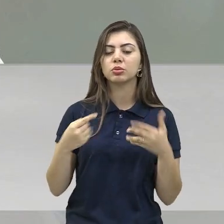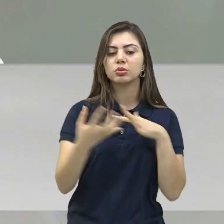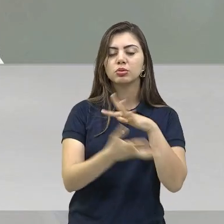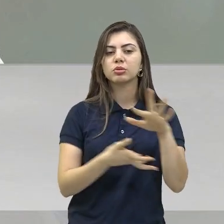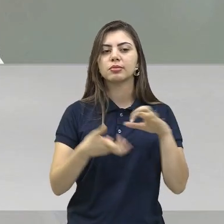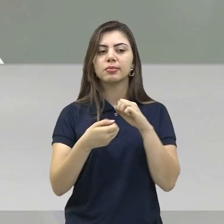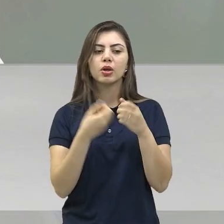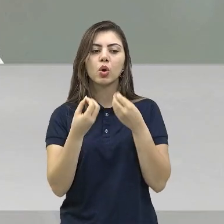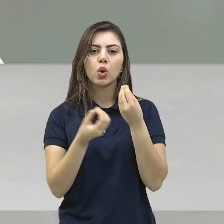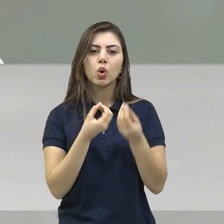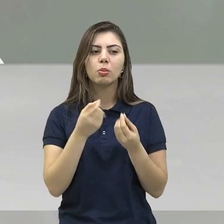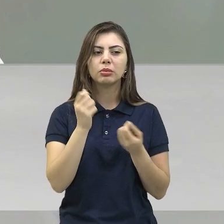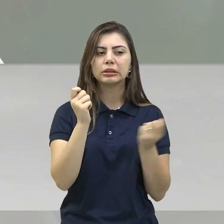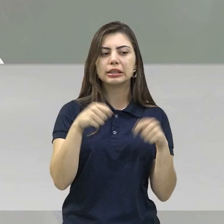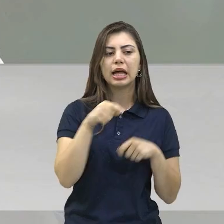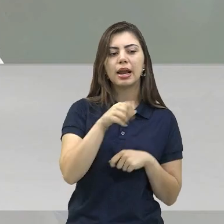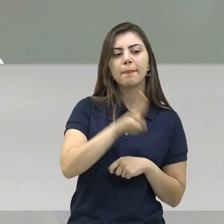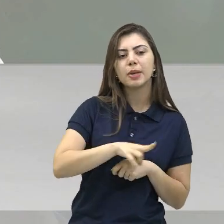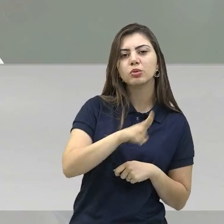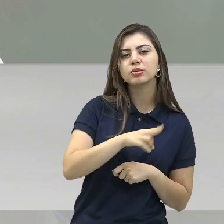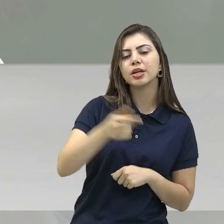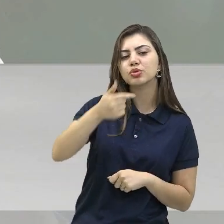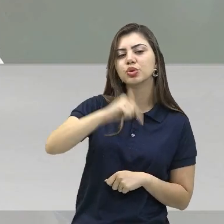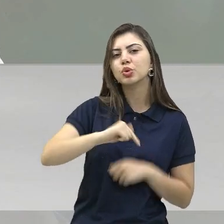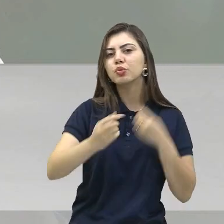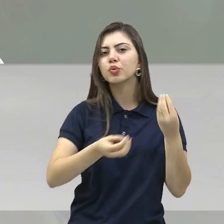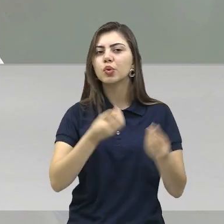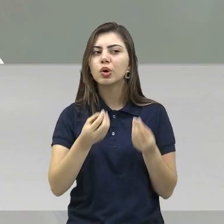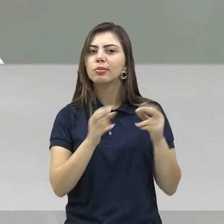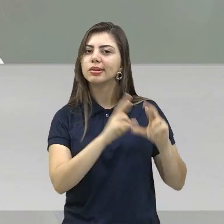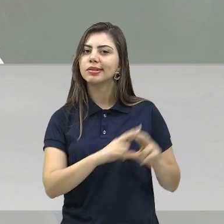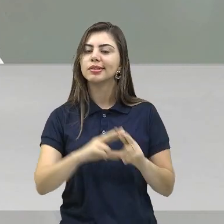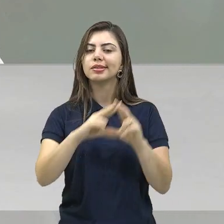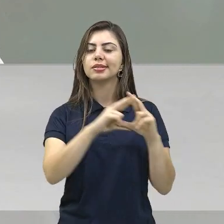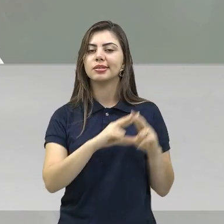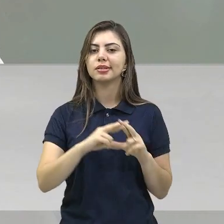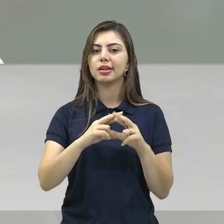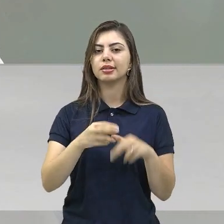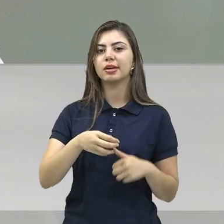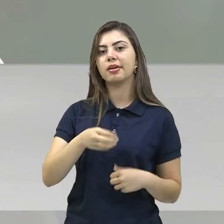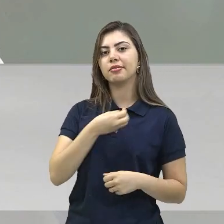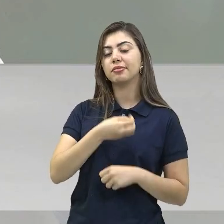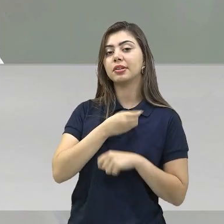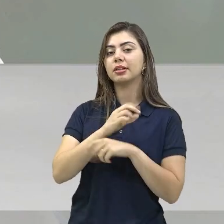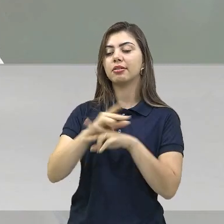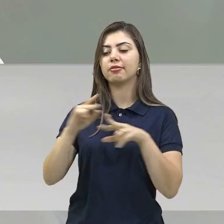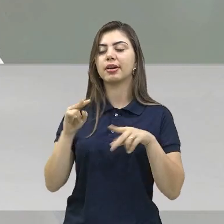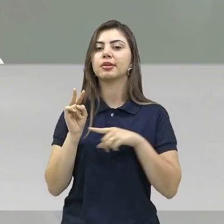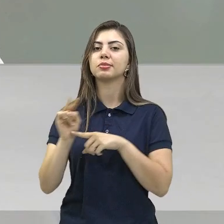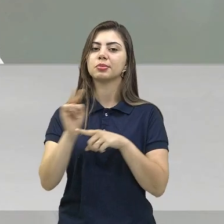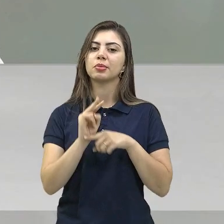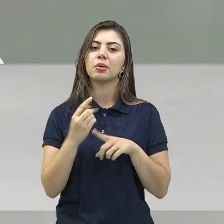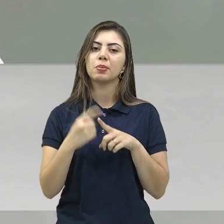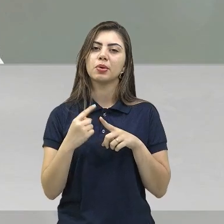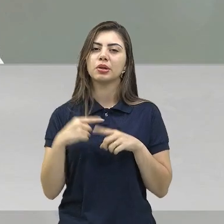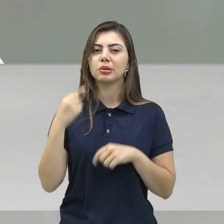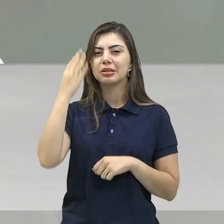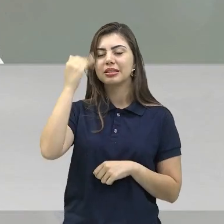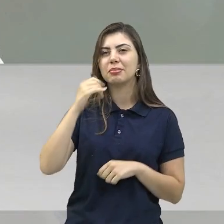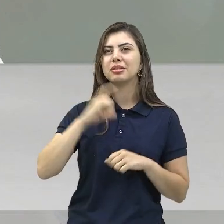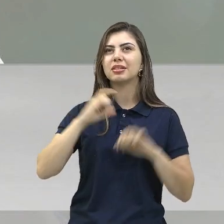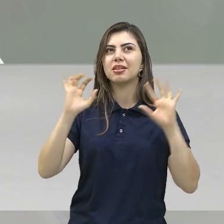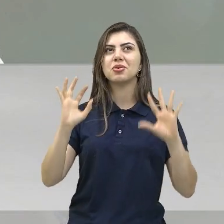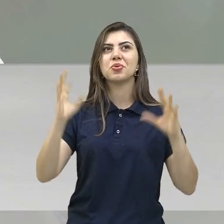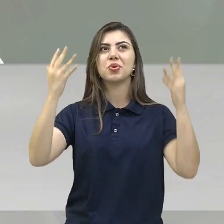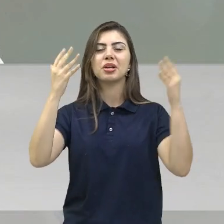alternativas renováveis e a proteção da biodiversidade. Em um mundo cada vez mais impactado pelas mudanças climáticas e